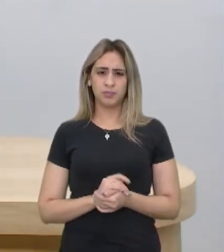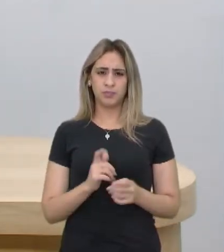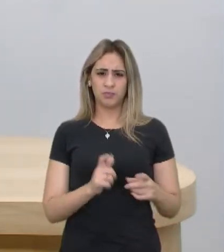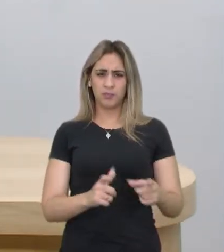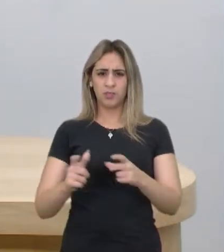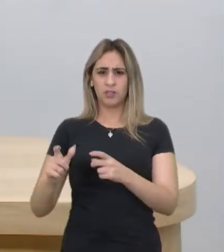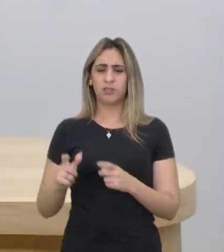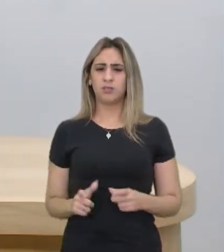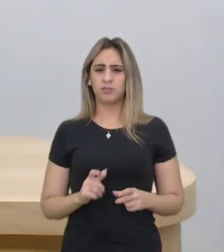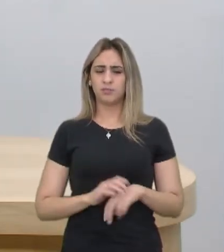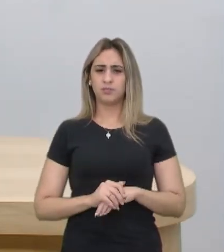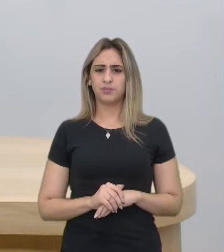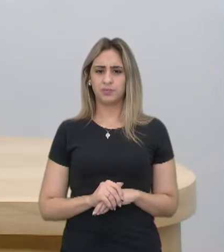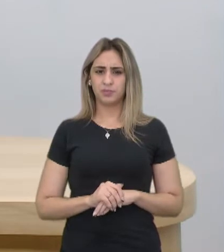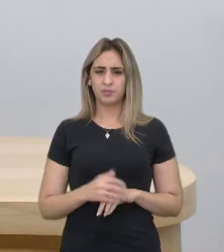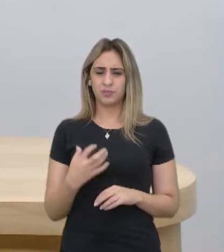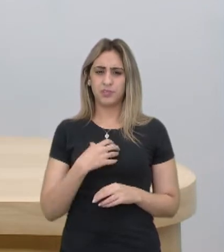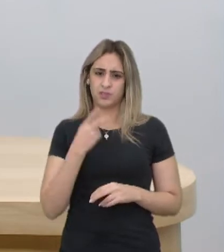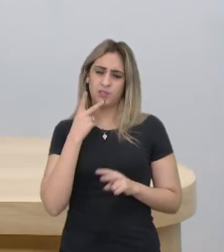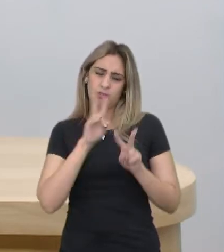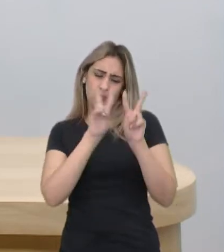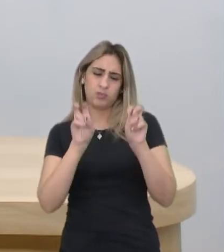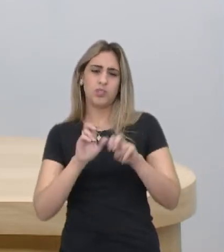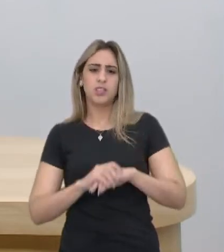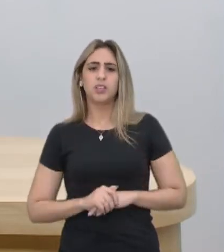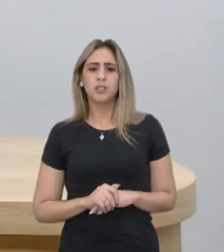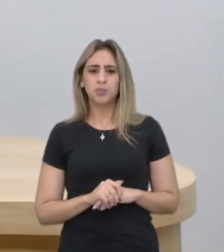está falando disso, né?